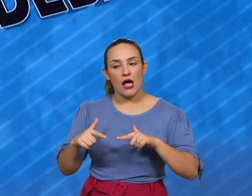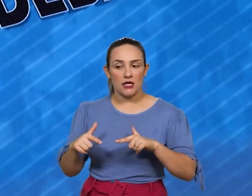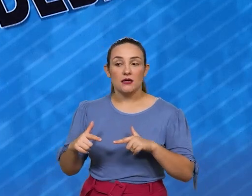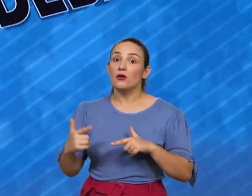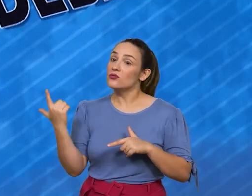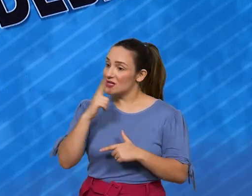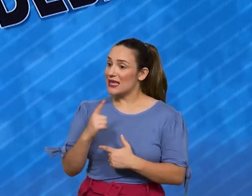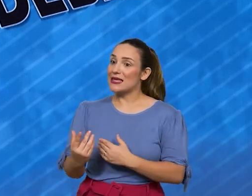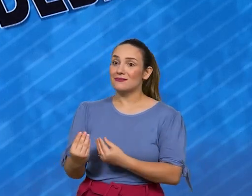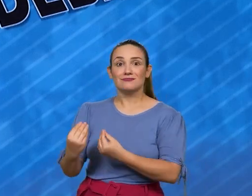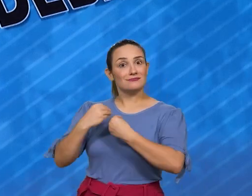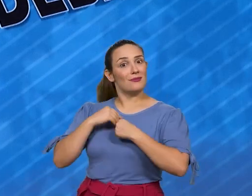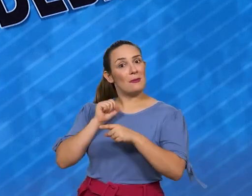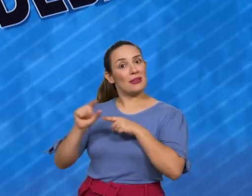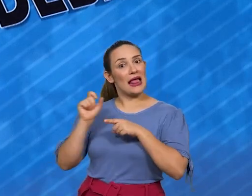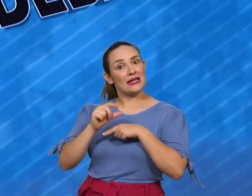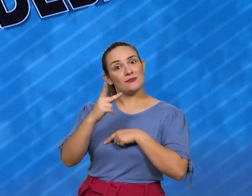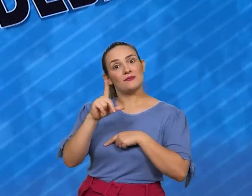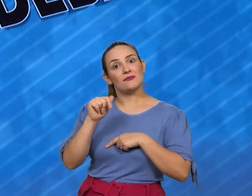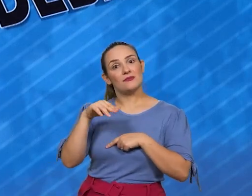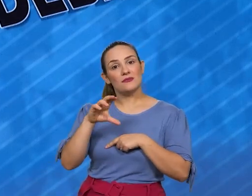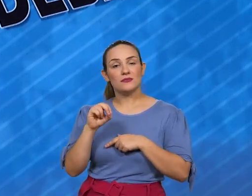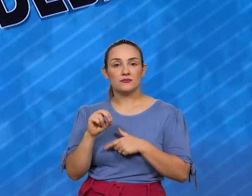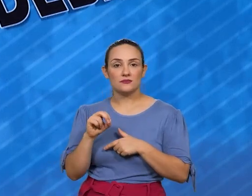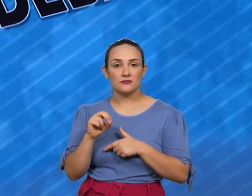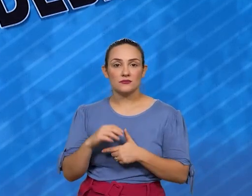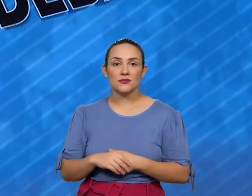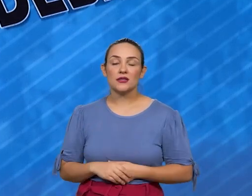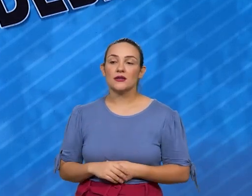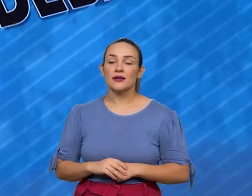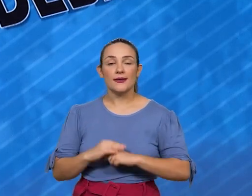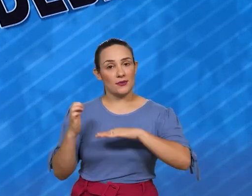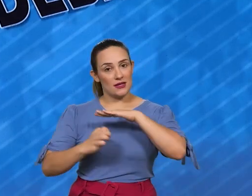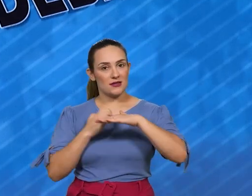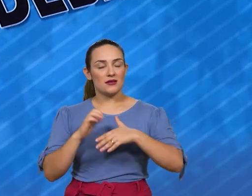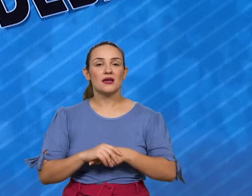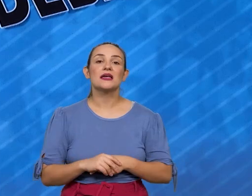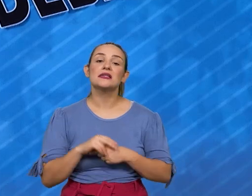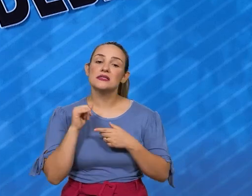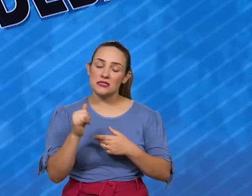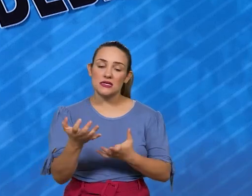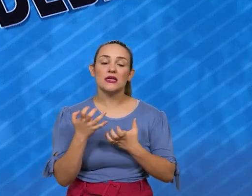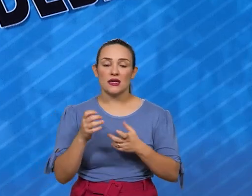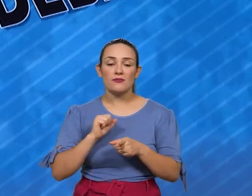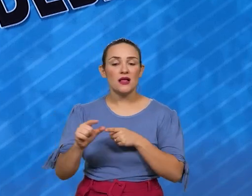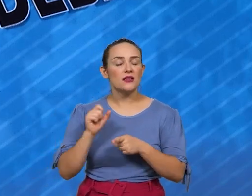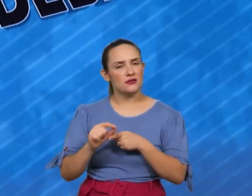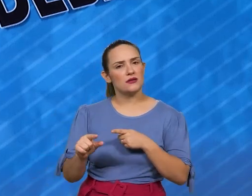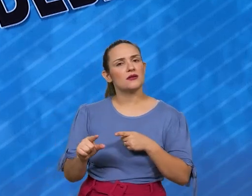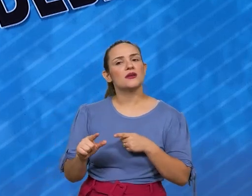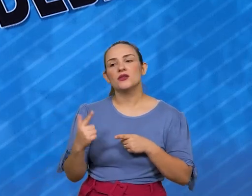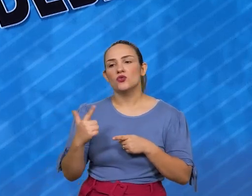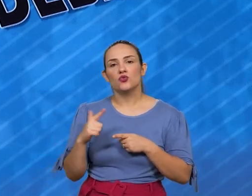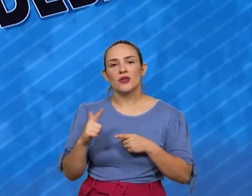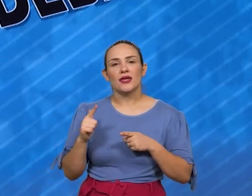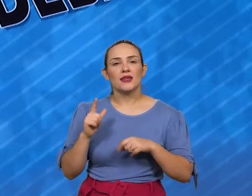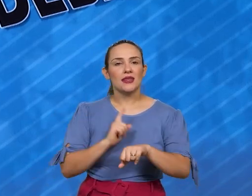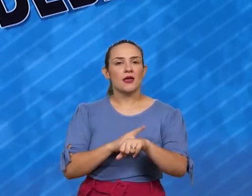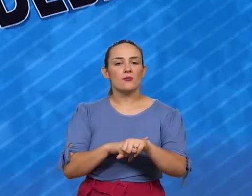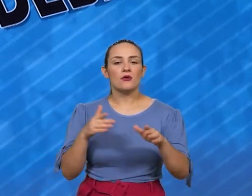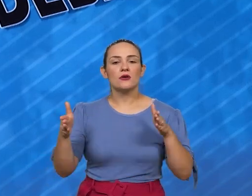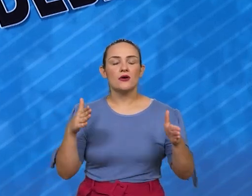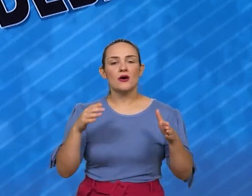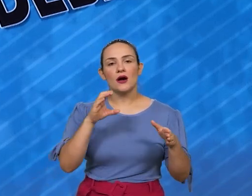plano de saúde, e nos primeiros 30 dias em que ele é admitido, se ele optar pelo plano de saúde, ele entra sem carência.